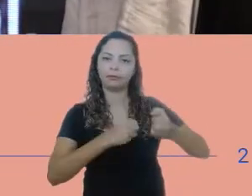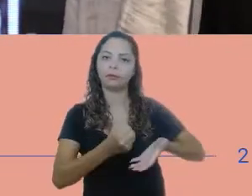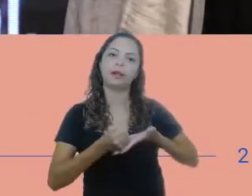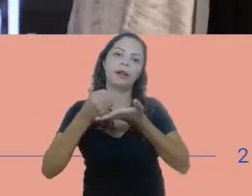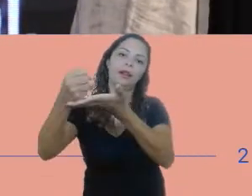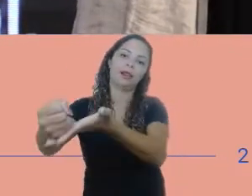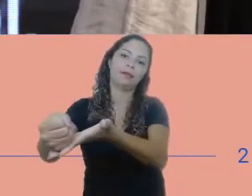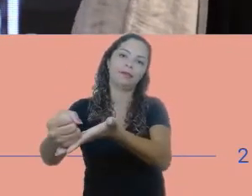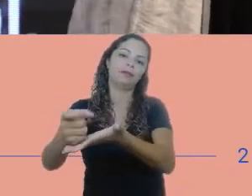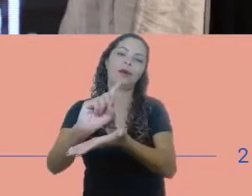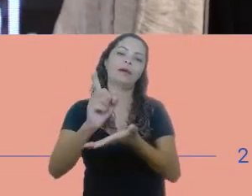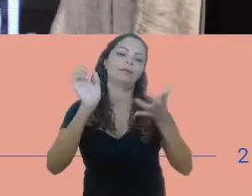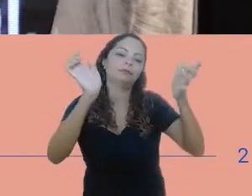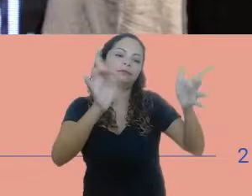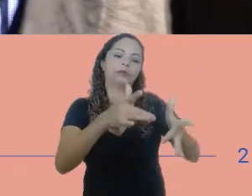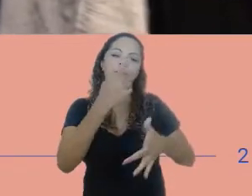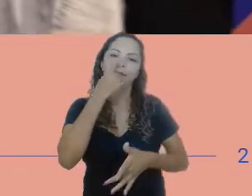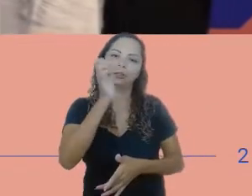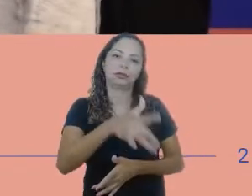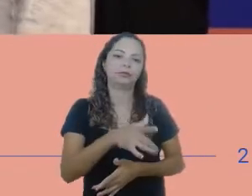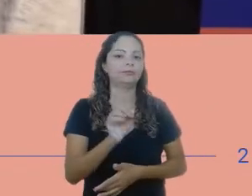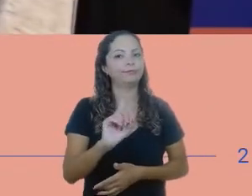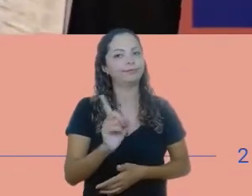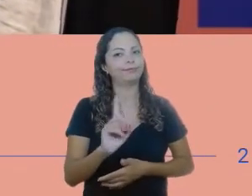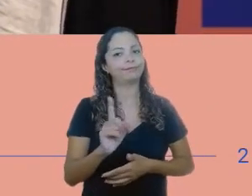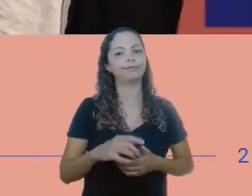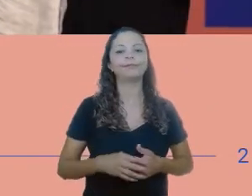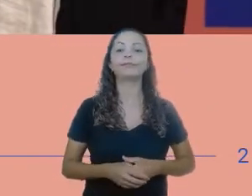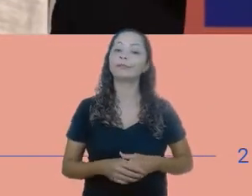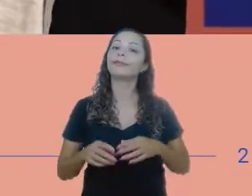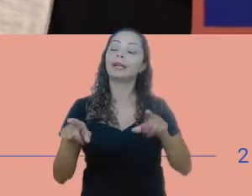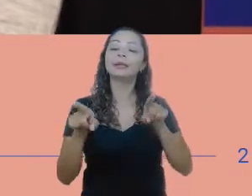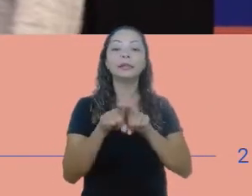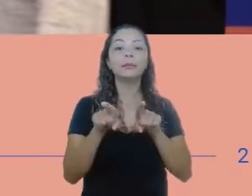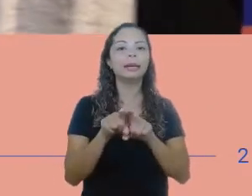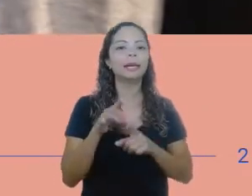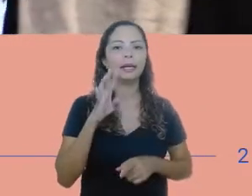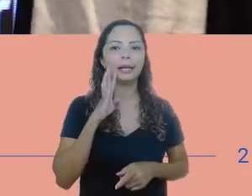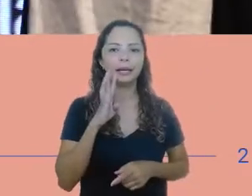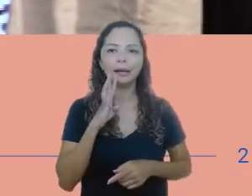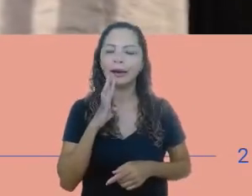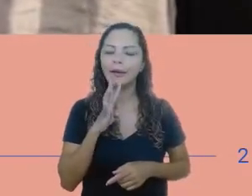outro dado bastante né